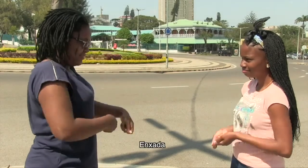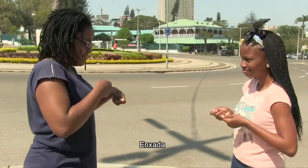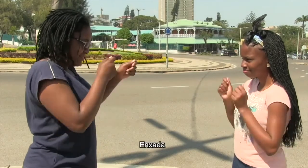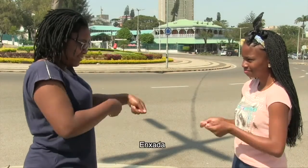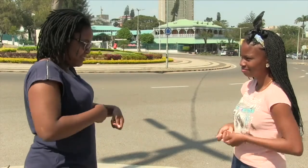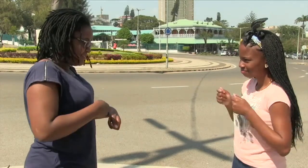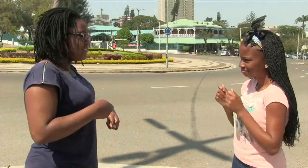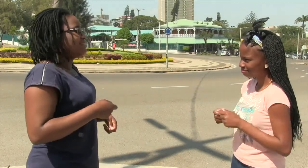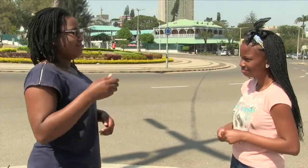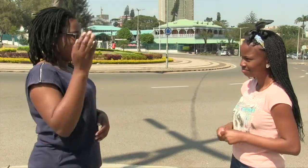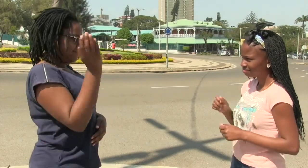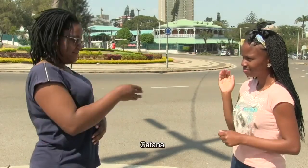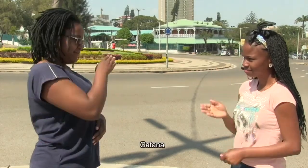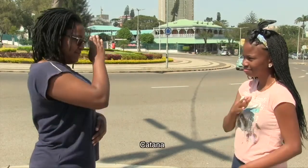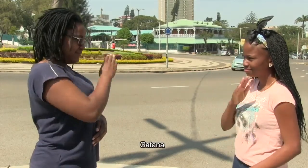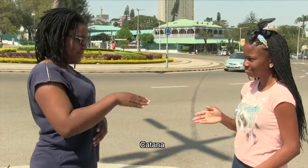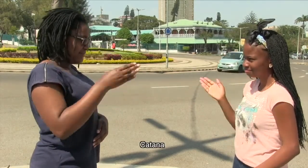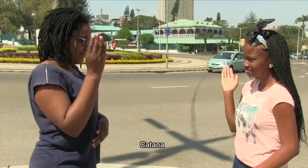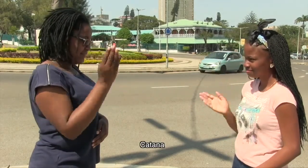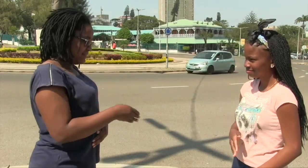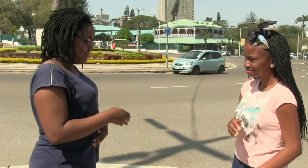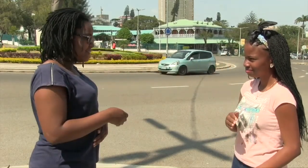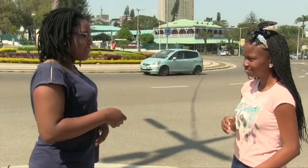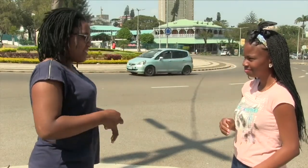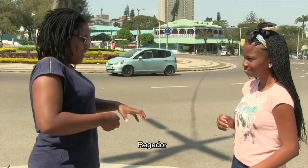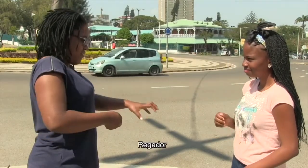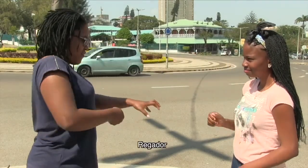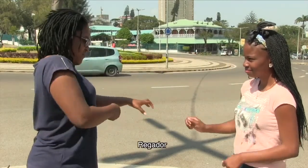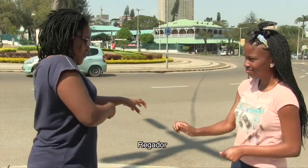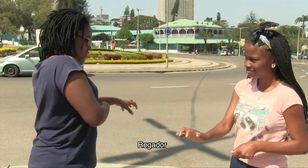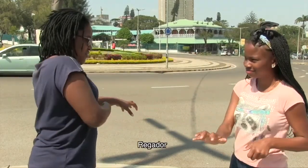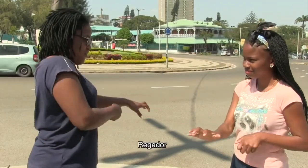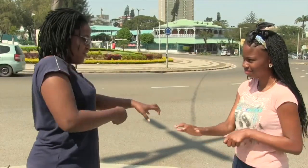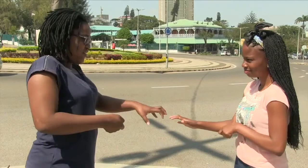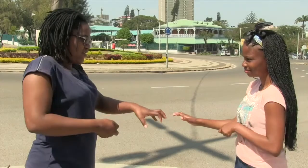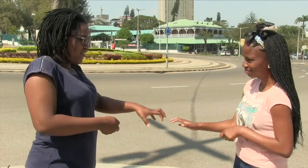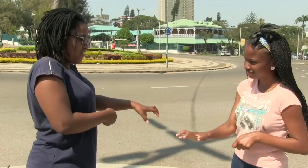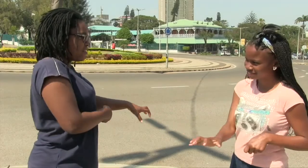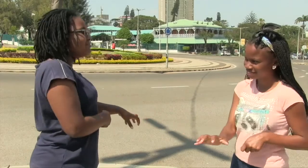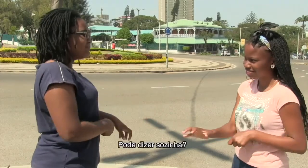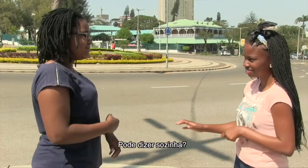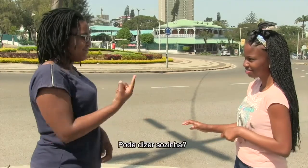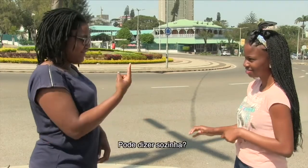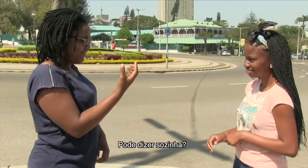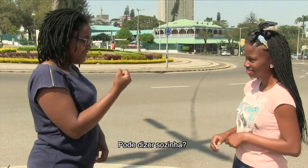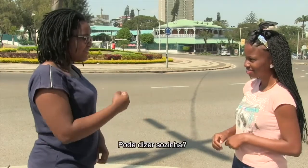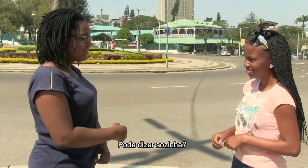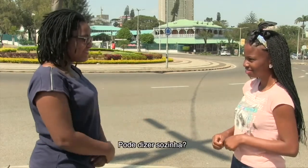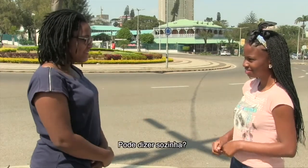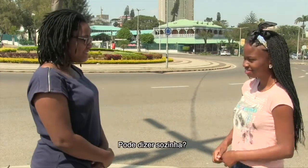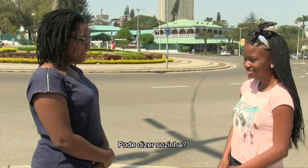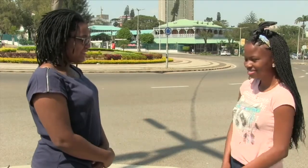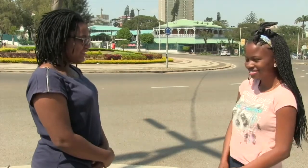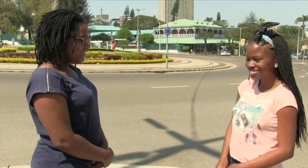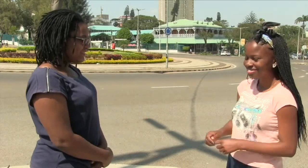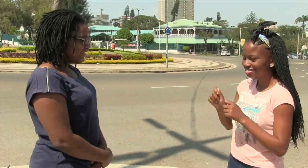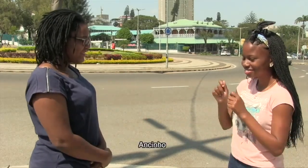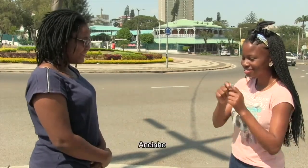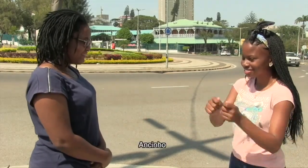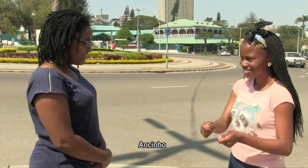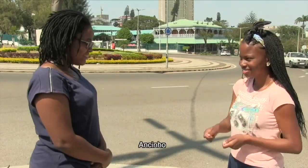Enxada. Katana. Regador. Pode dizer sozinha.